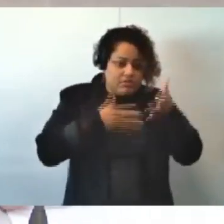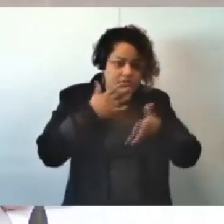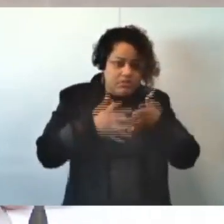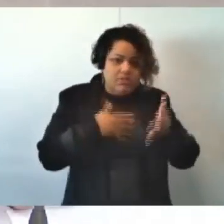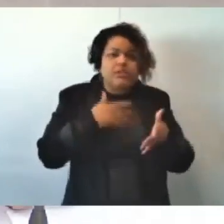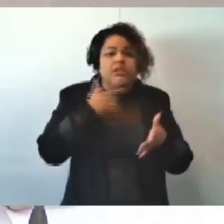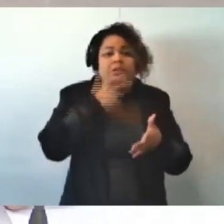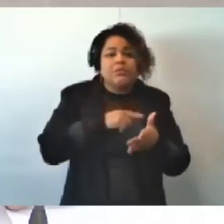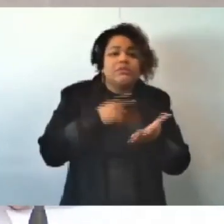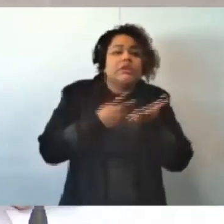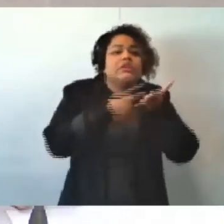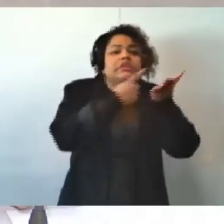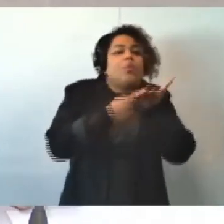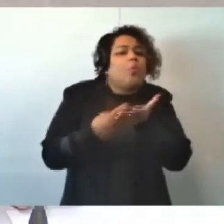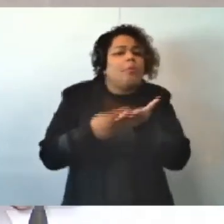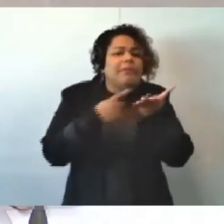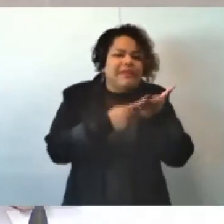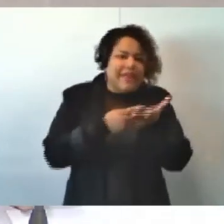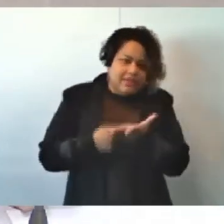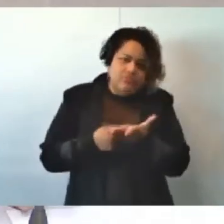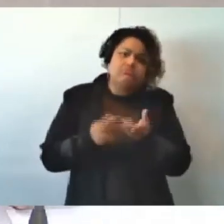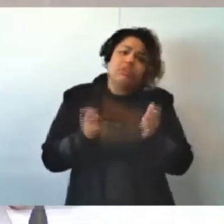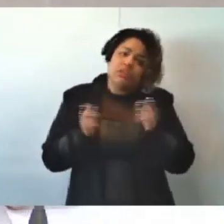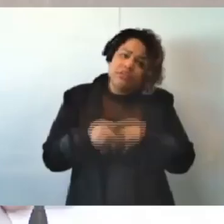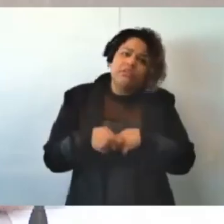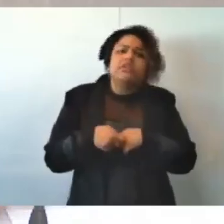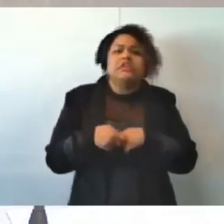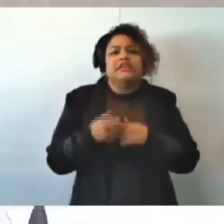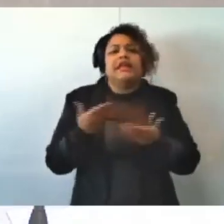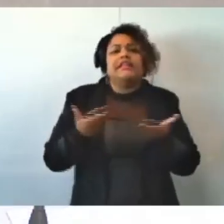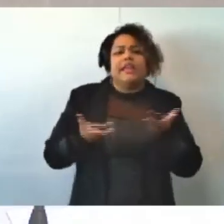nós achamos que é muito razoável. Obrigada.